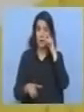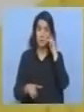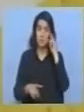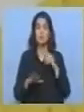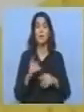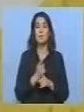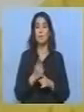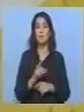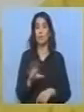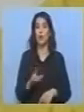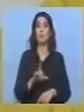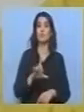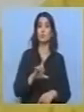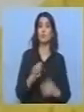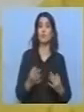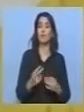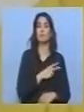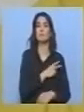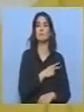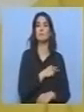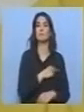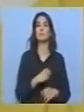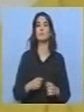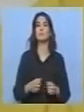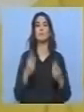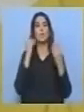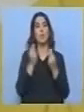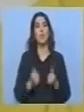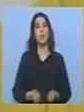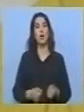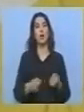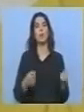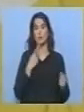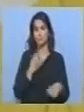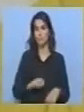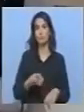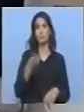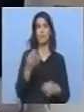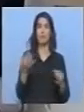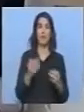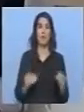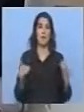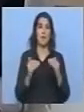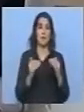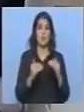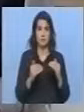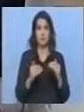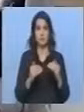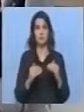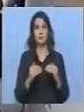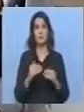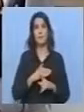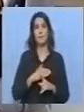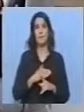forma como Lisboa é de facto uma universidade que em dimensão e em qualidade está, como foi referido e bem, ao nível de nível médio